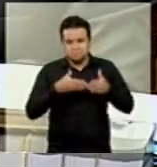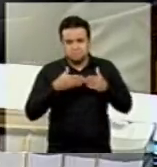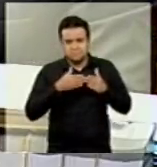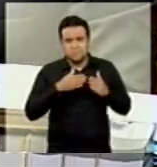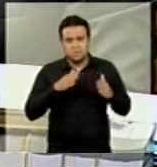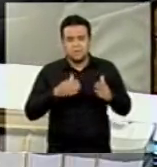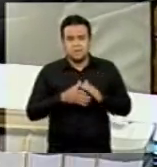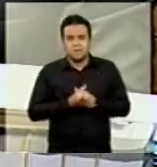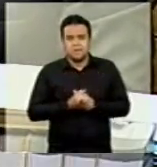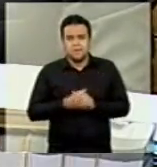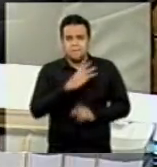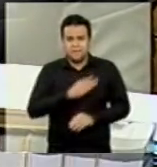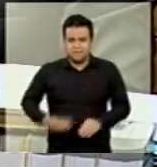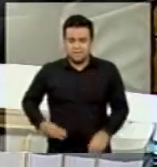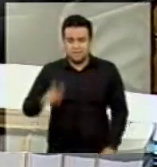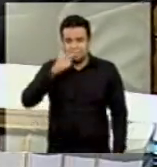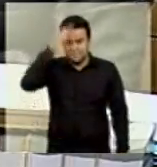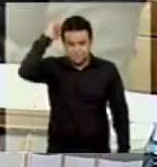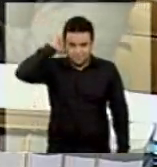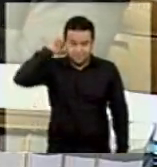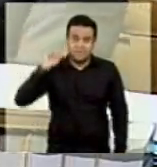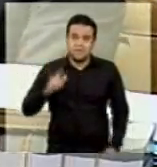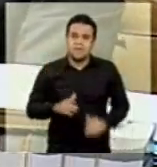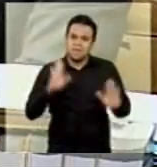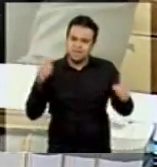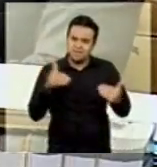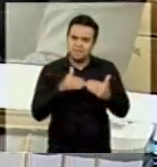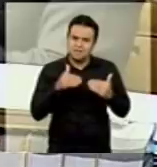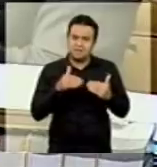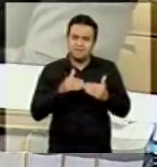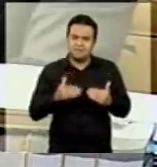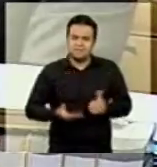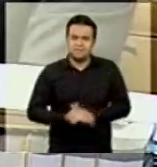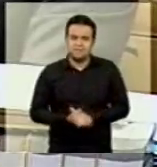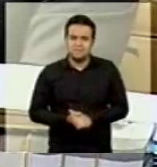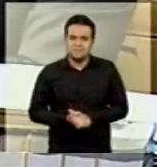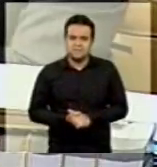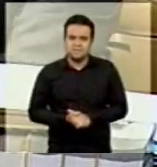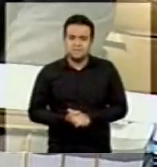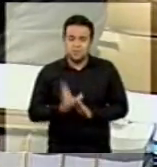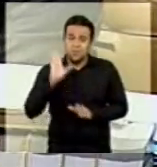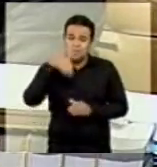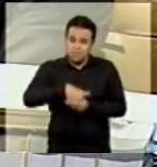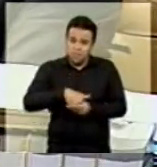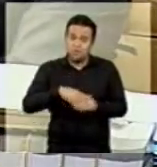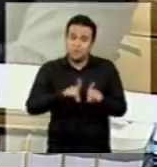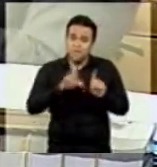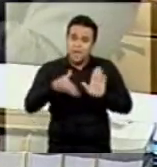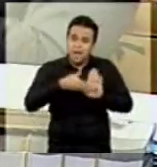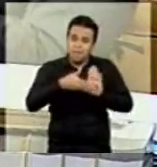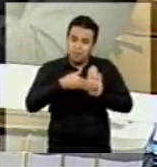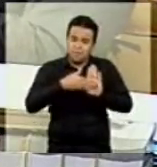eminente ministro Alexandre de Moraes, eu acompanho integralmente o voto e a proposta